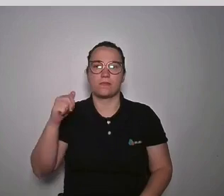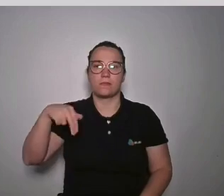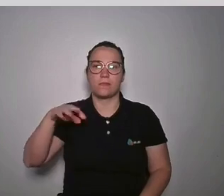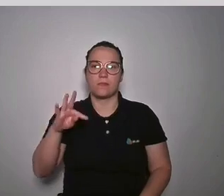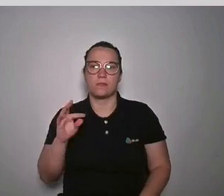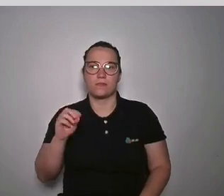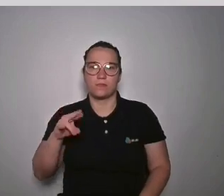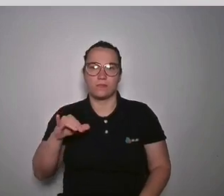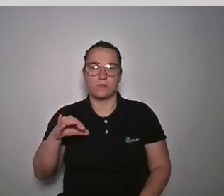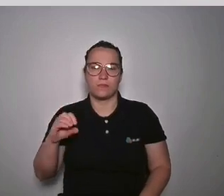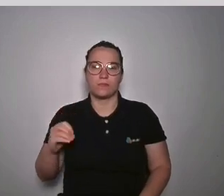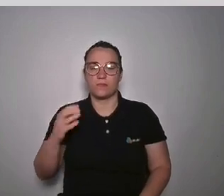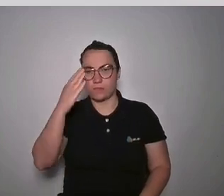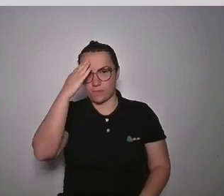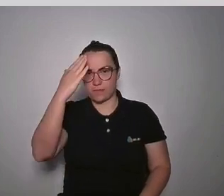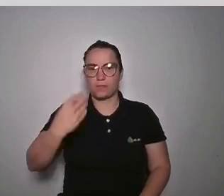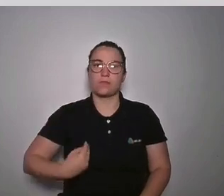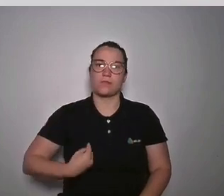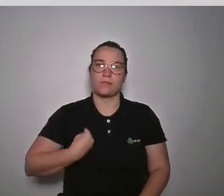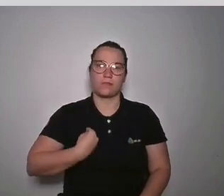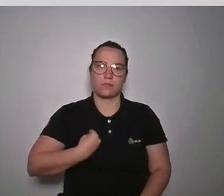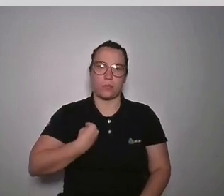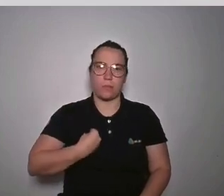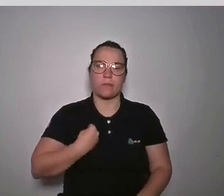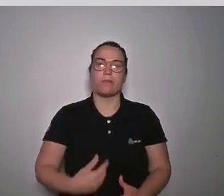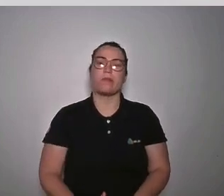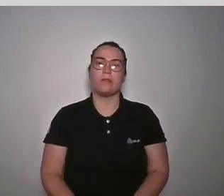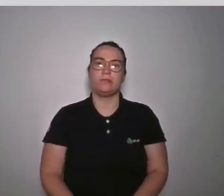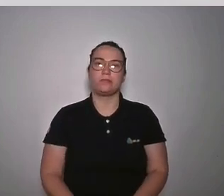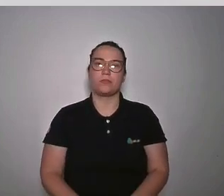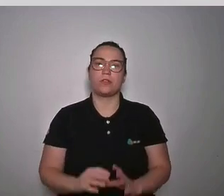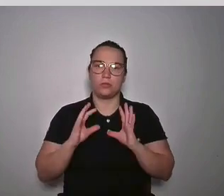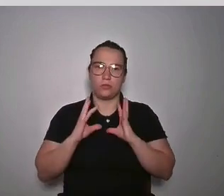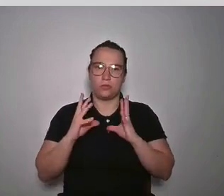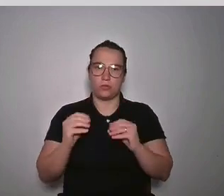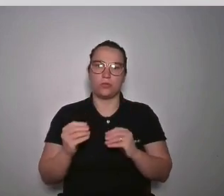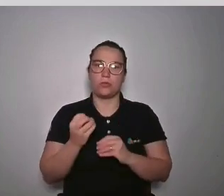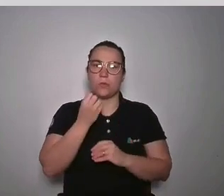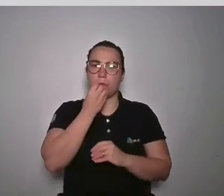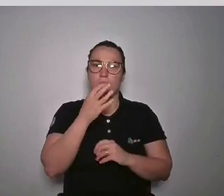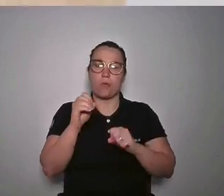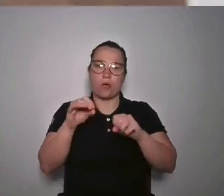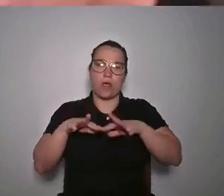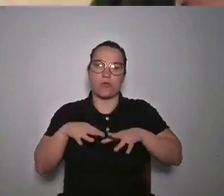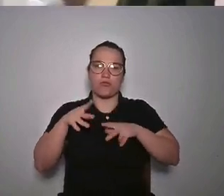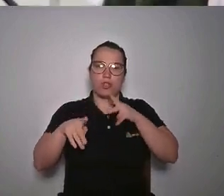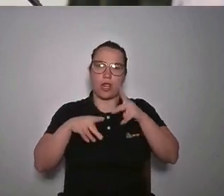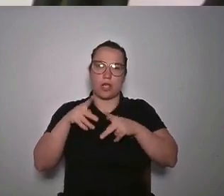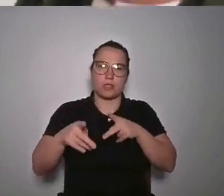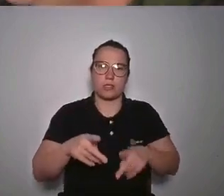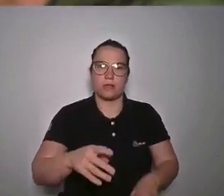pela presença e tenham todos uma ótima audiência.